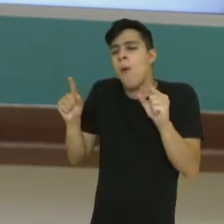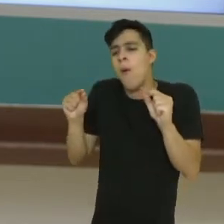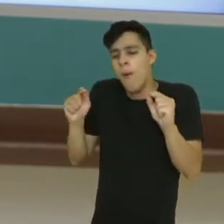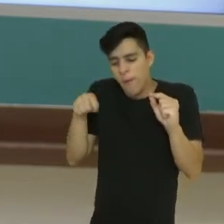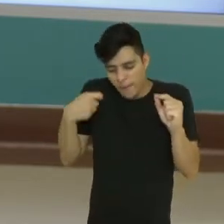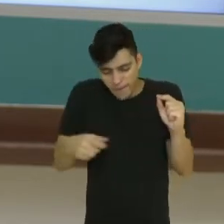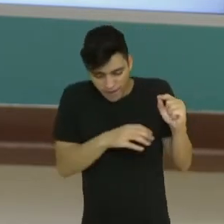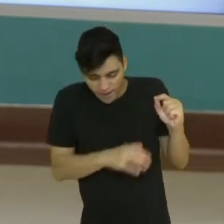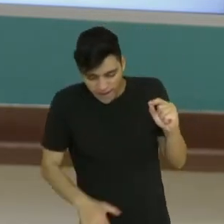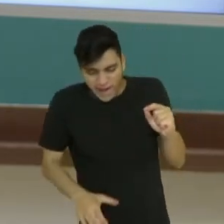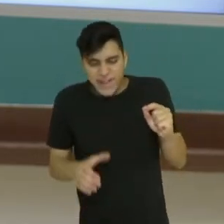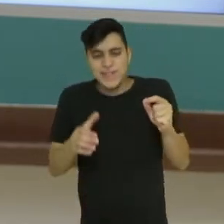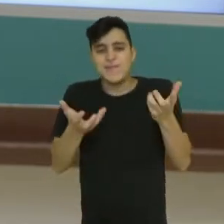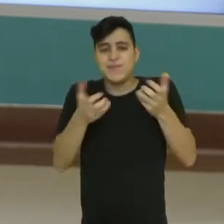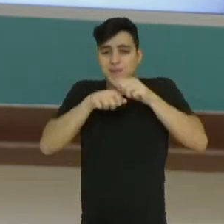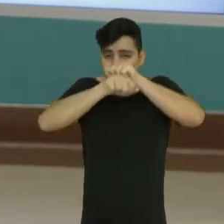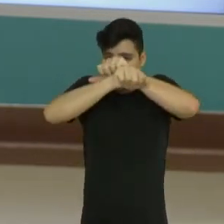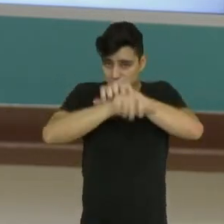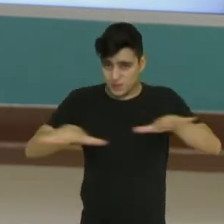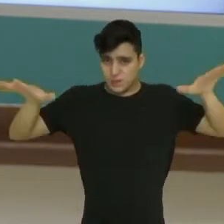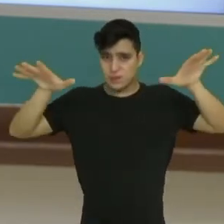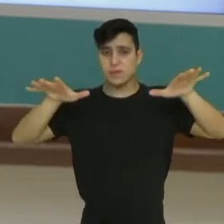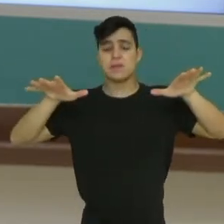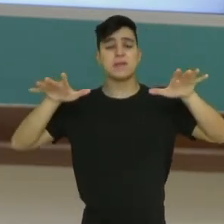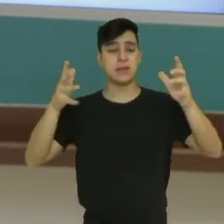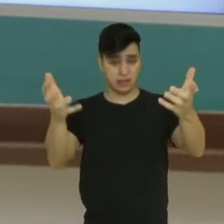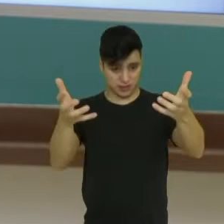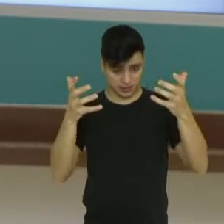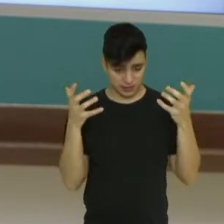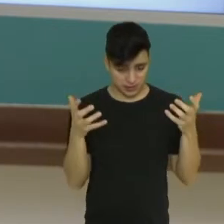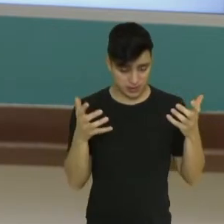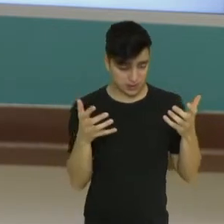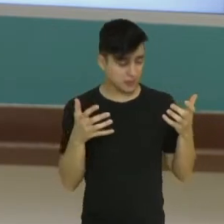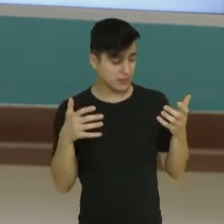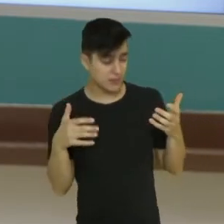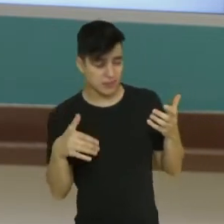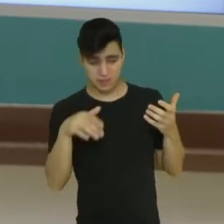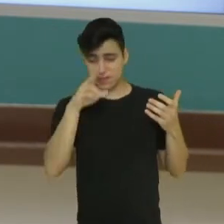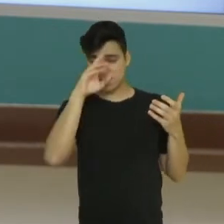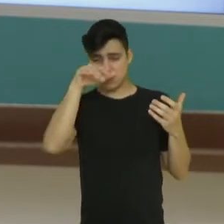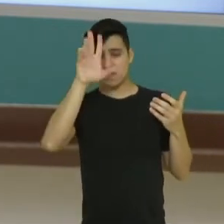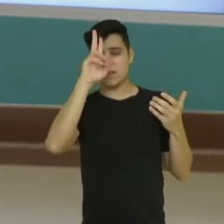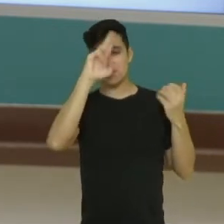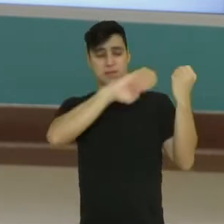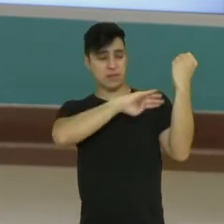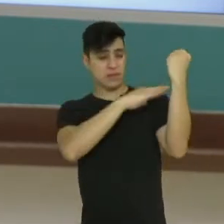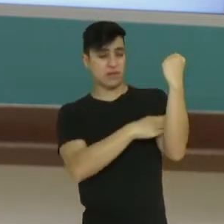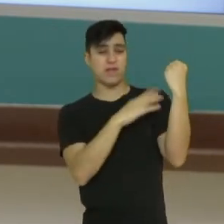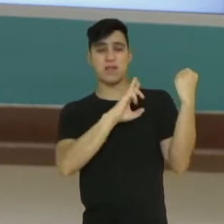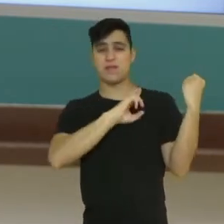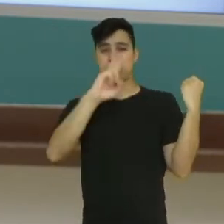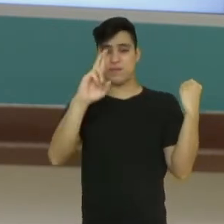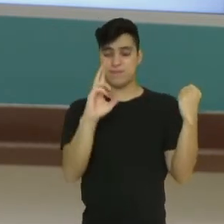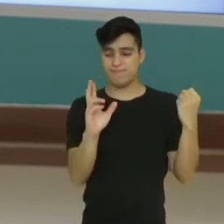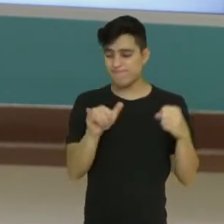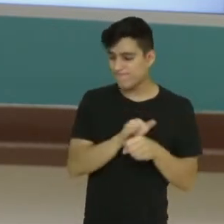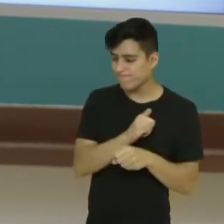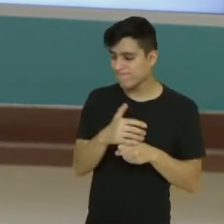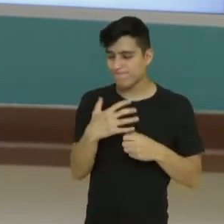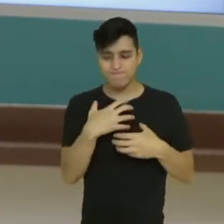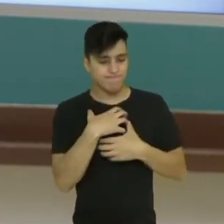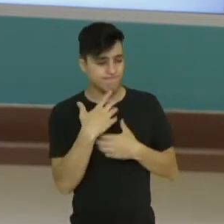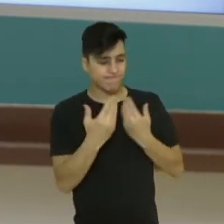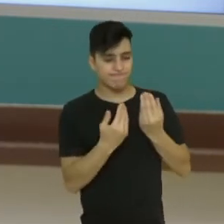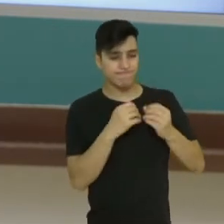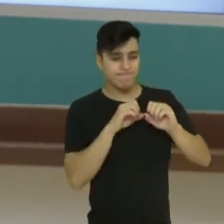cristianismo ele quer ser propagado, quer ser divulgado e quer ser firmado, vamos colocar dessa forma. Então, com isso, qual a melhor forma de você ensinar uma